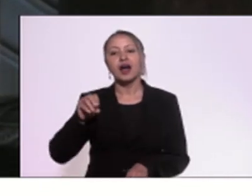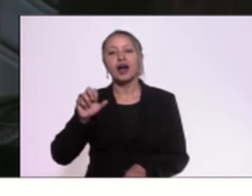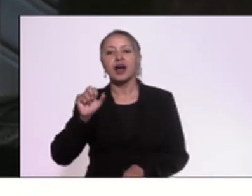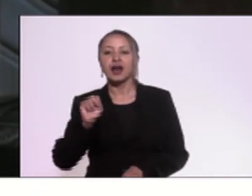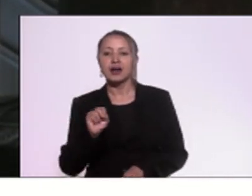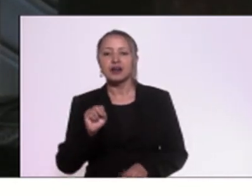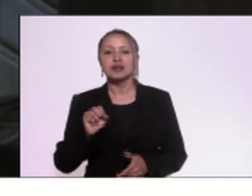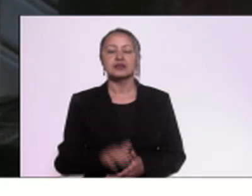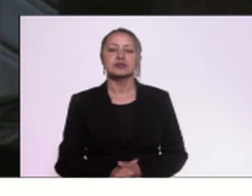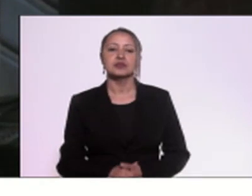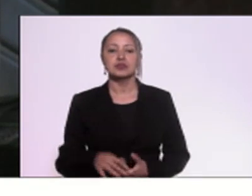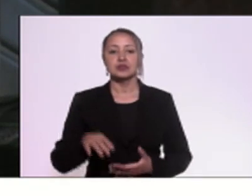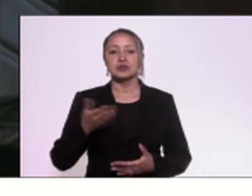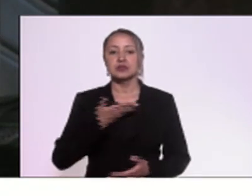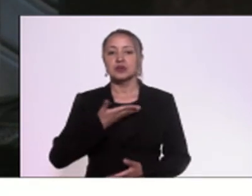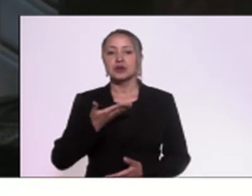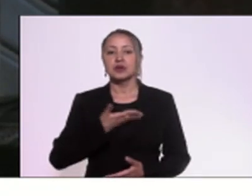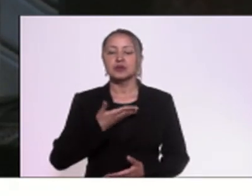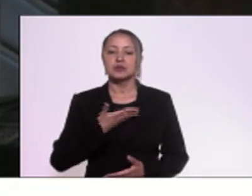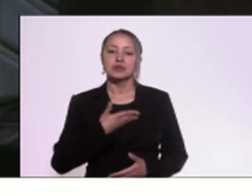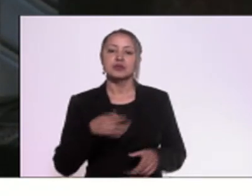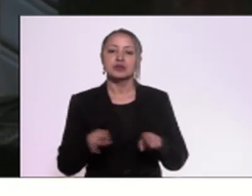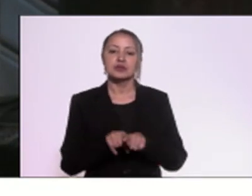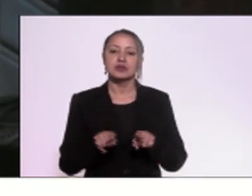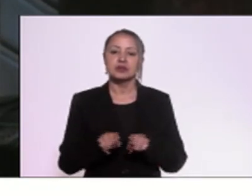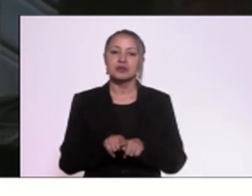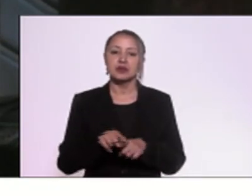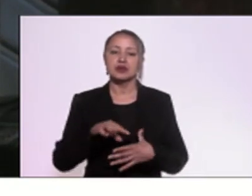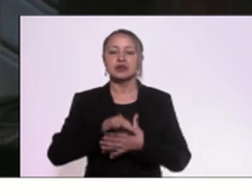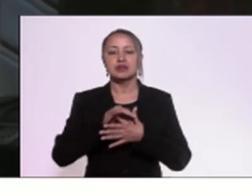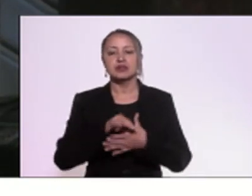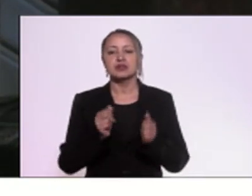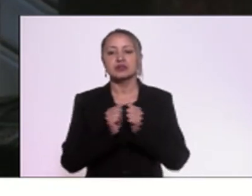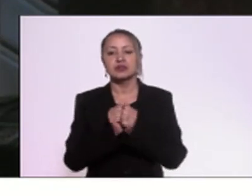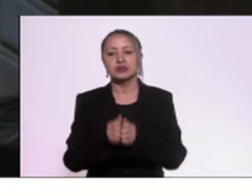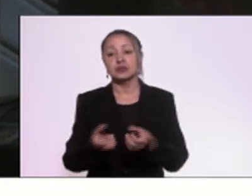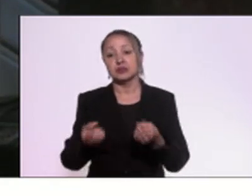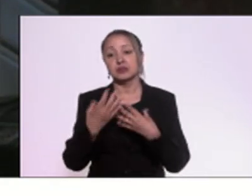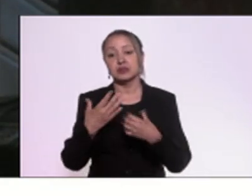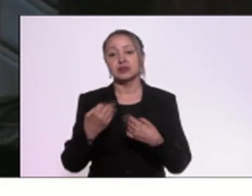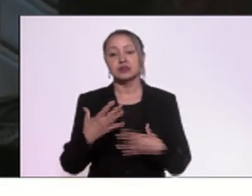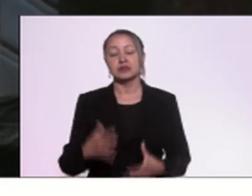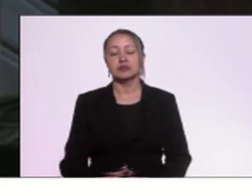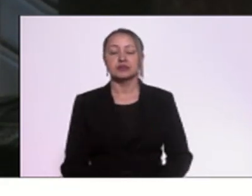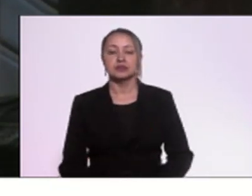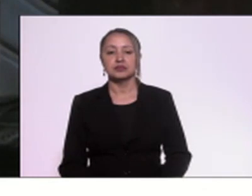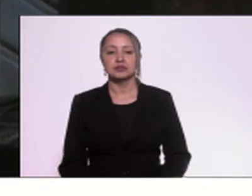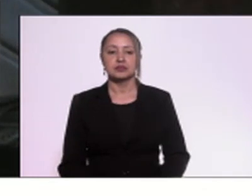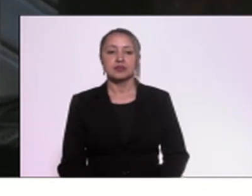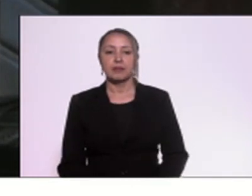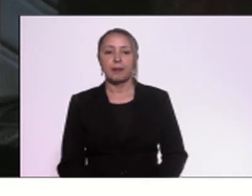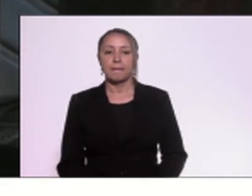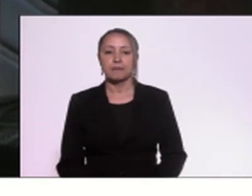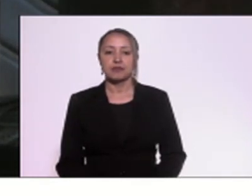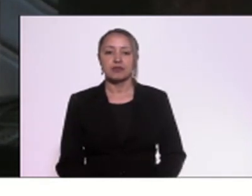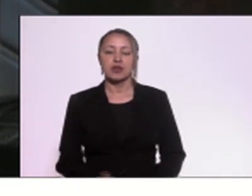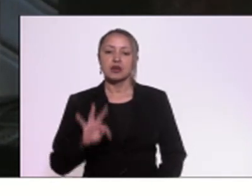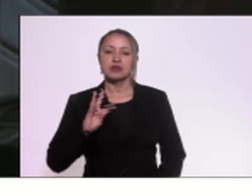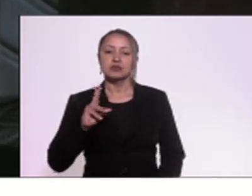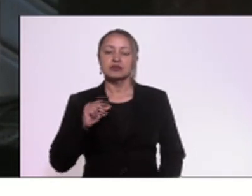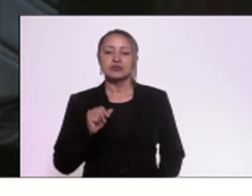pensar no Oktoberfest. E assim a gente vai pensar na cultura de cada um dos povos. A nossa é tudo. É